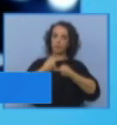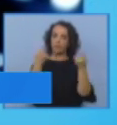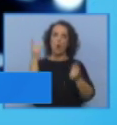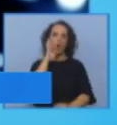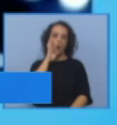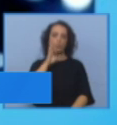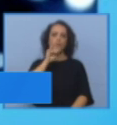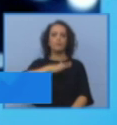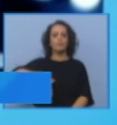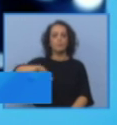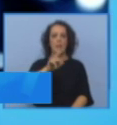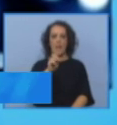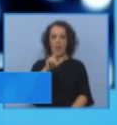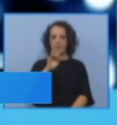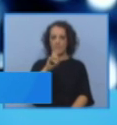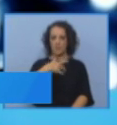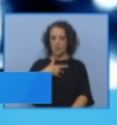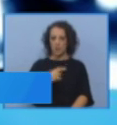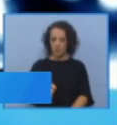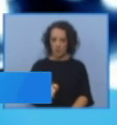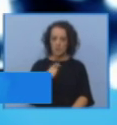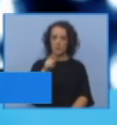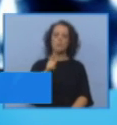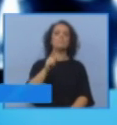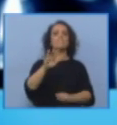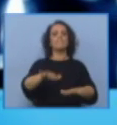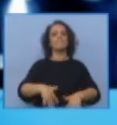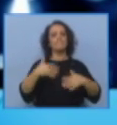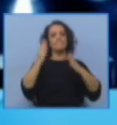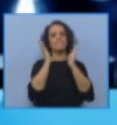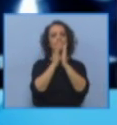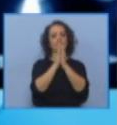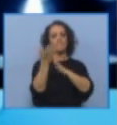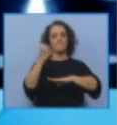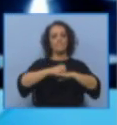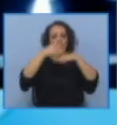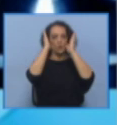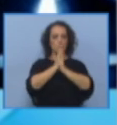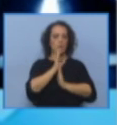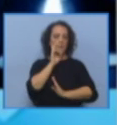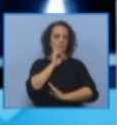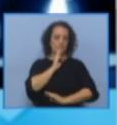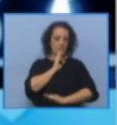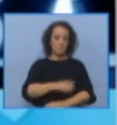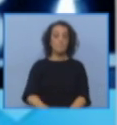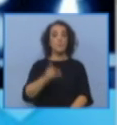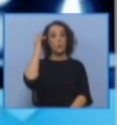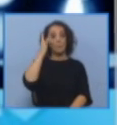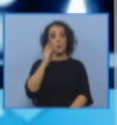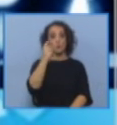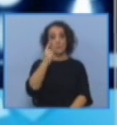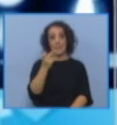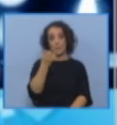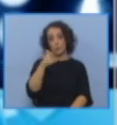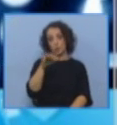logo em Alfragide, no seminário Nossa Senhora de Fátima. O autor é o padre José Agostinho, que nos vai contar o